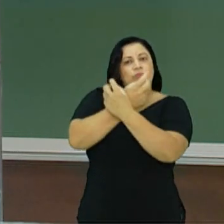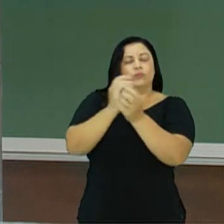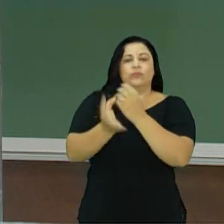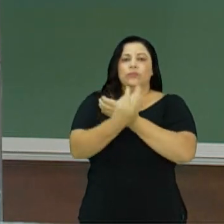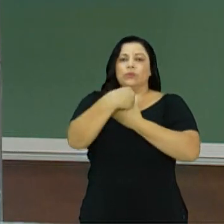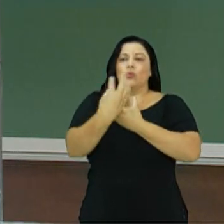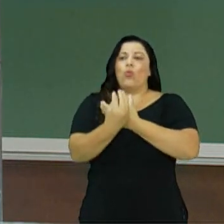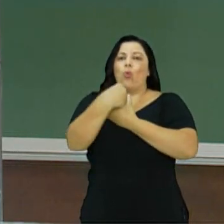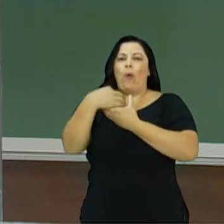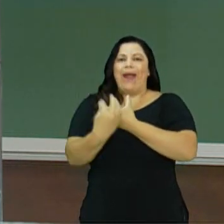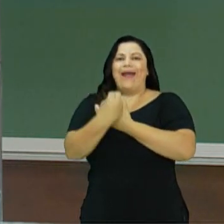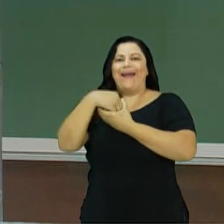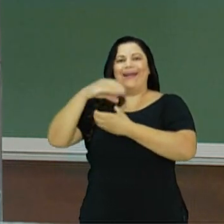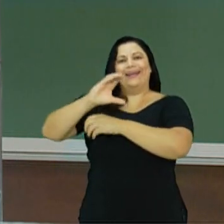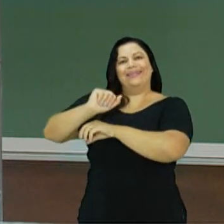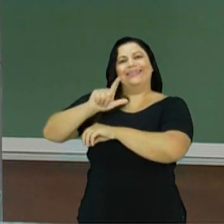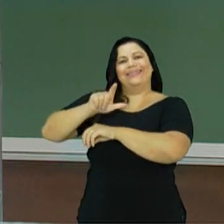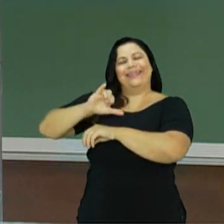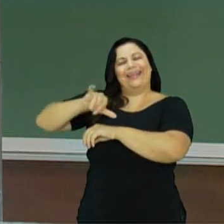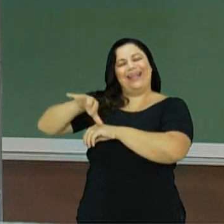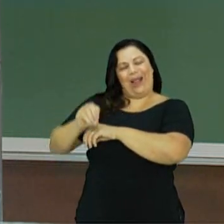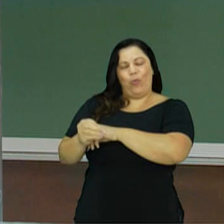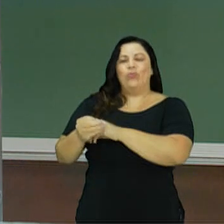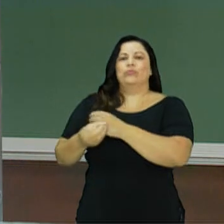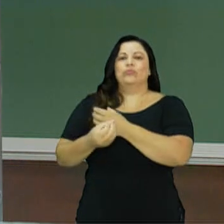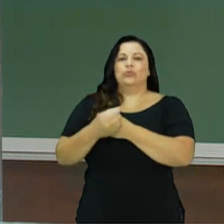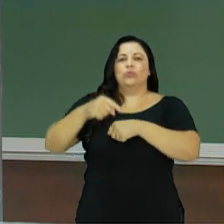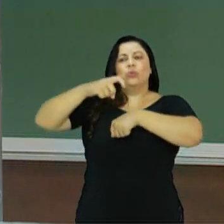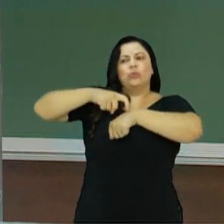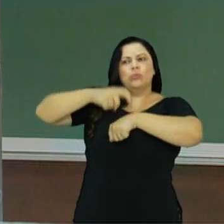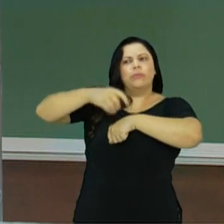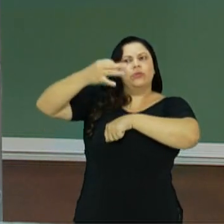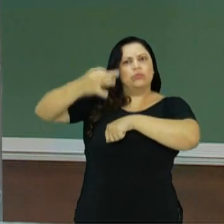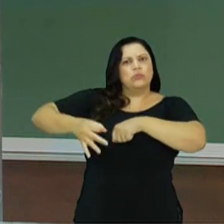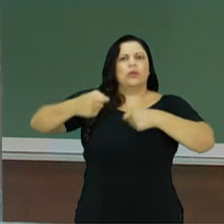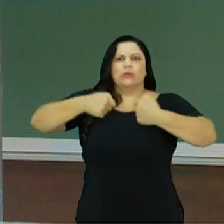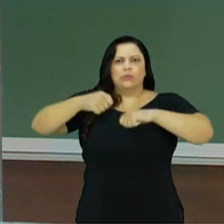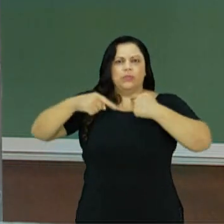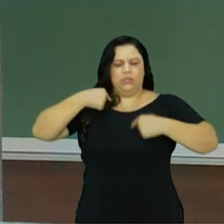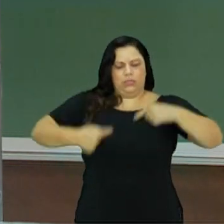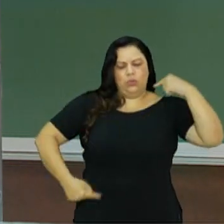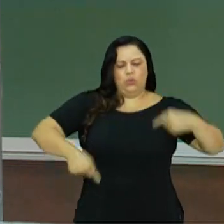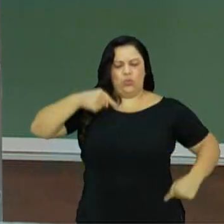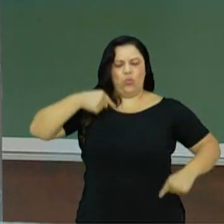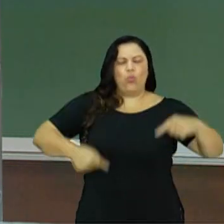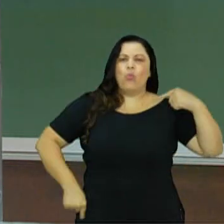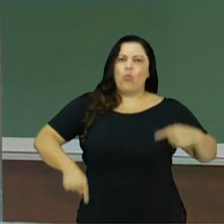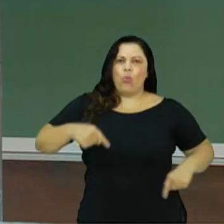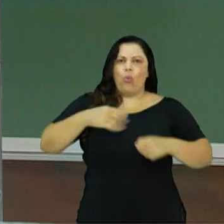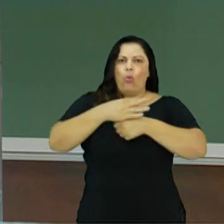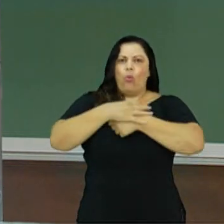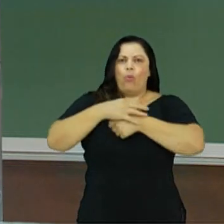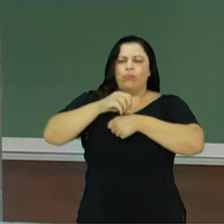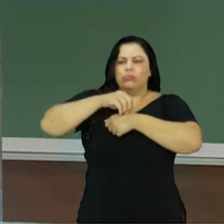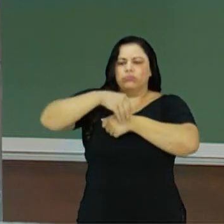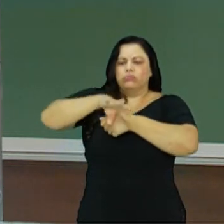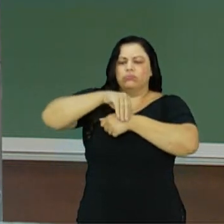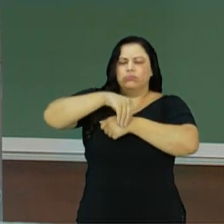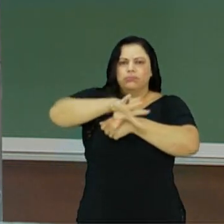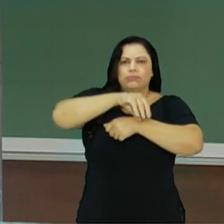de necessidade, os osteoclastos entram em ação, retiram esse cálcio e jogam no